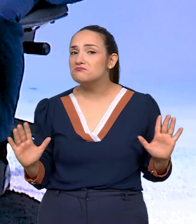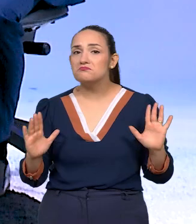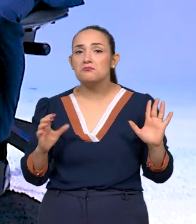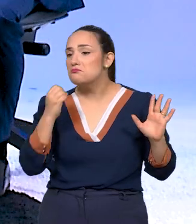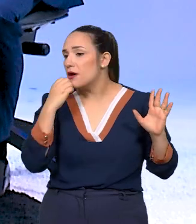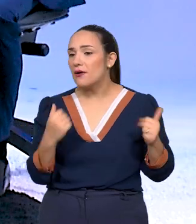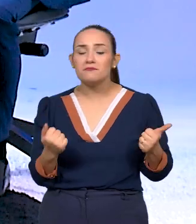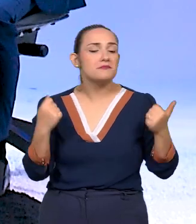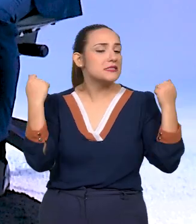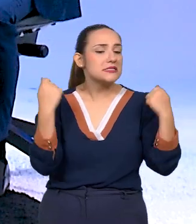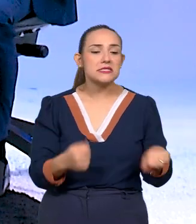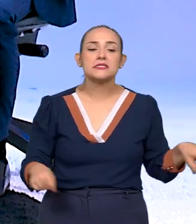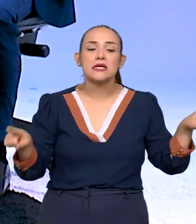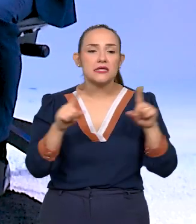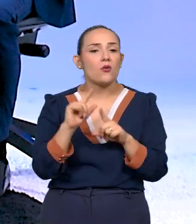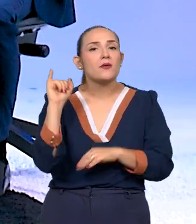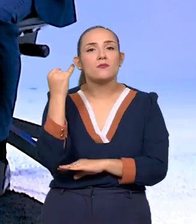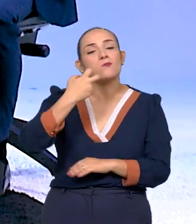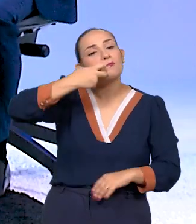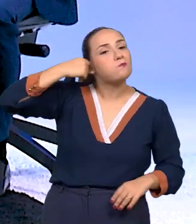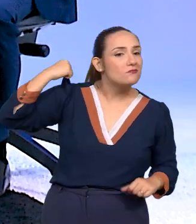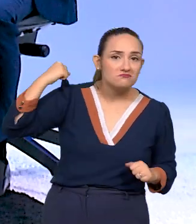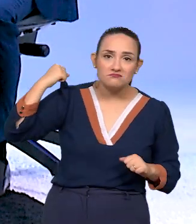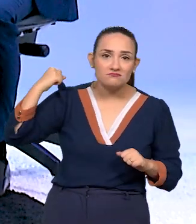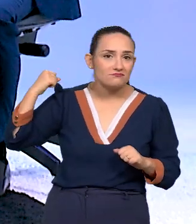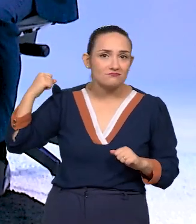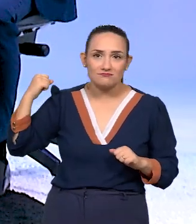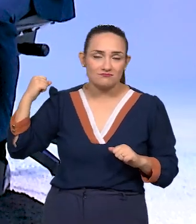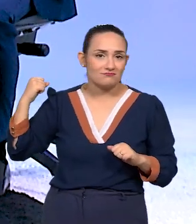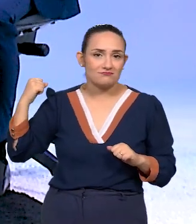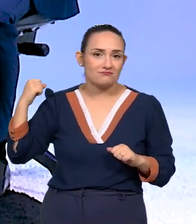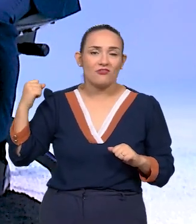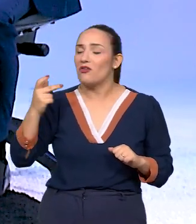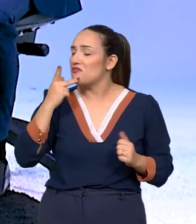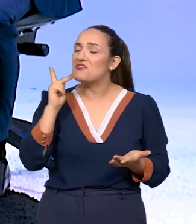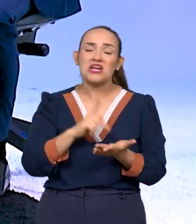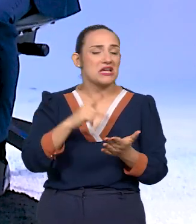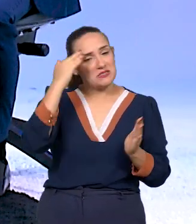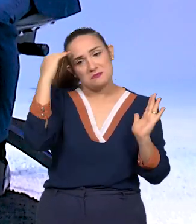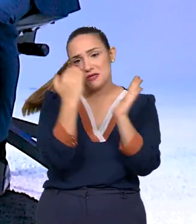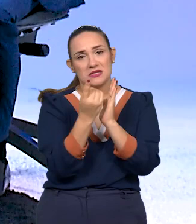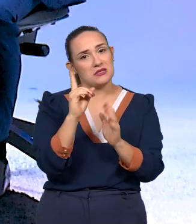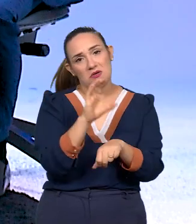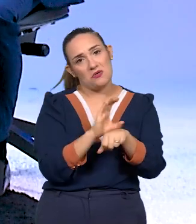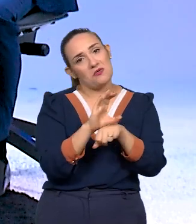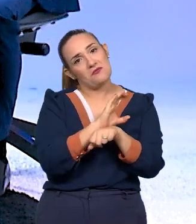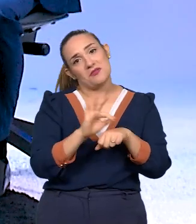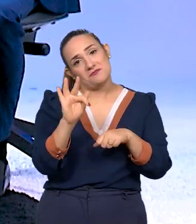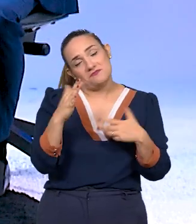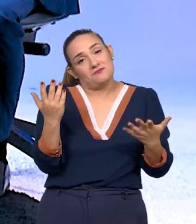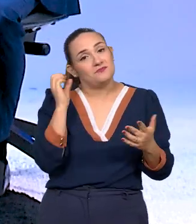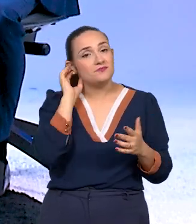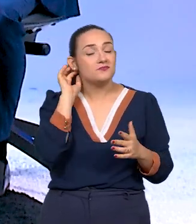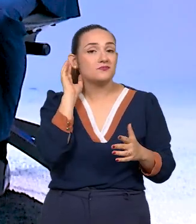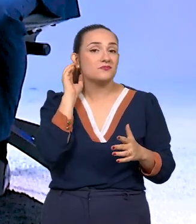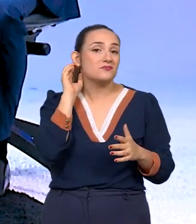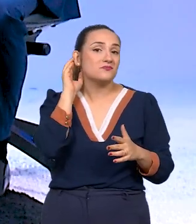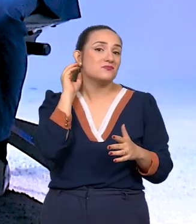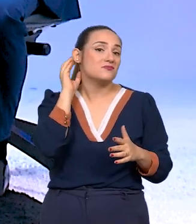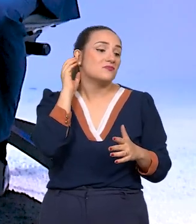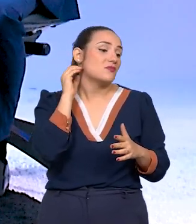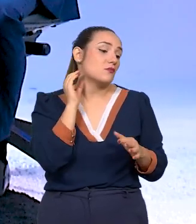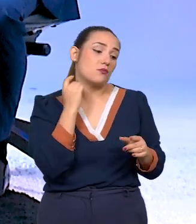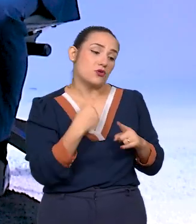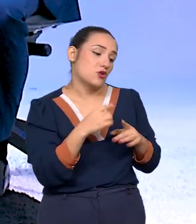seja, que fizeram coisa julgada material, de forma a reconhecer a inconstitucionalidade dessa lei. Porque o magistrado, naquele